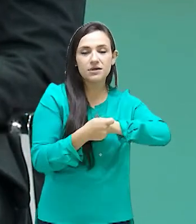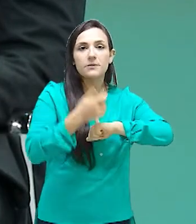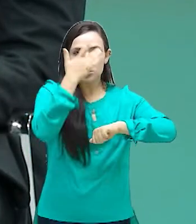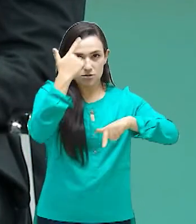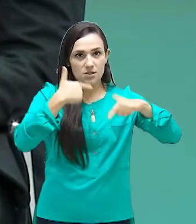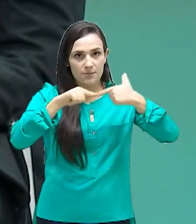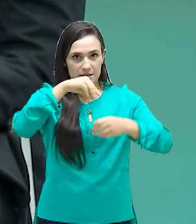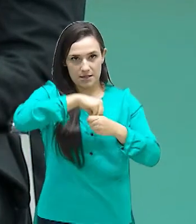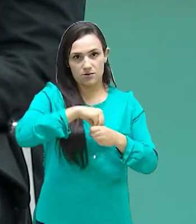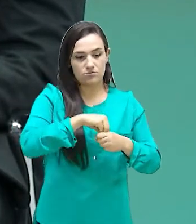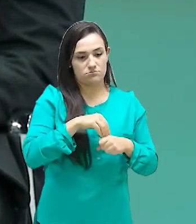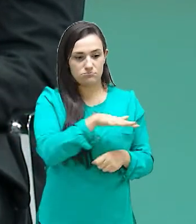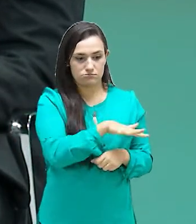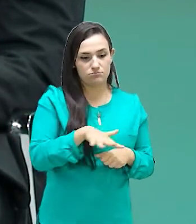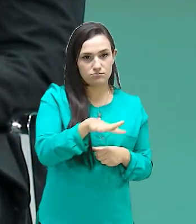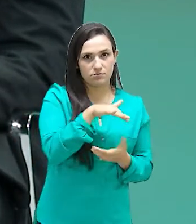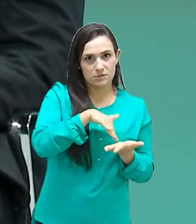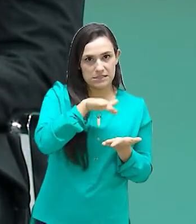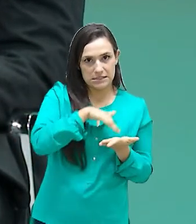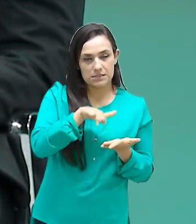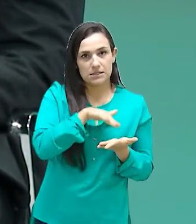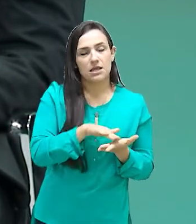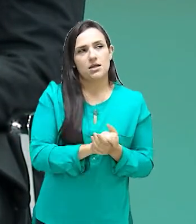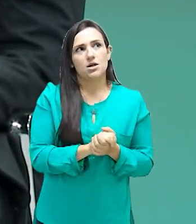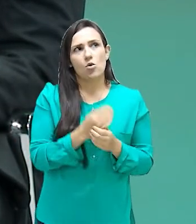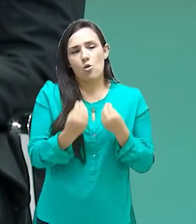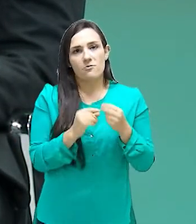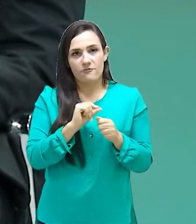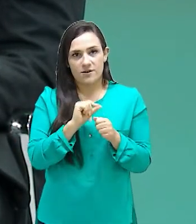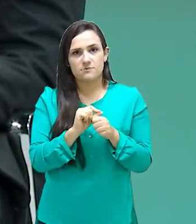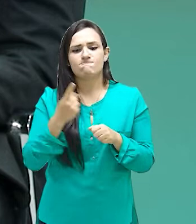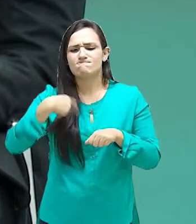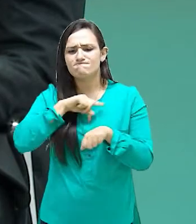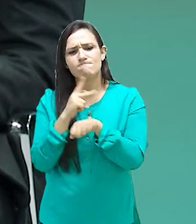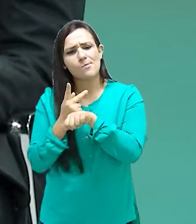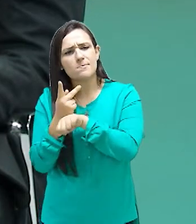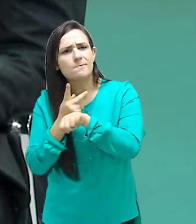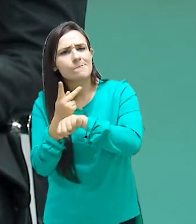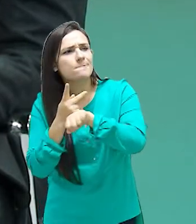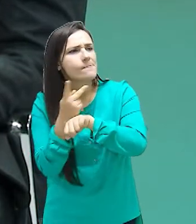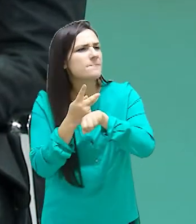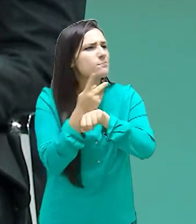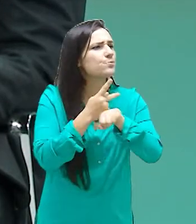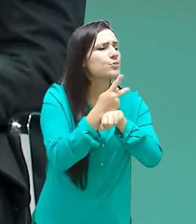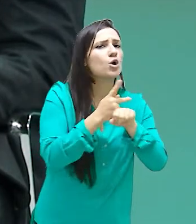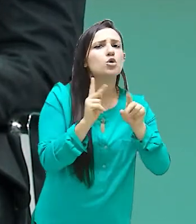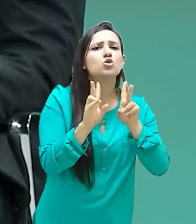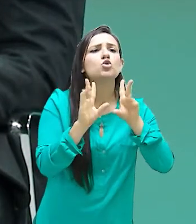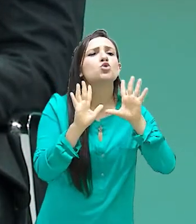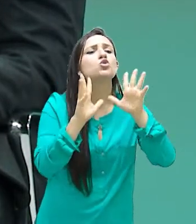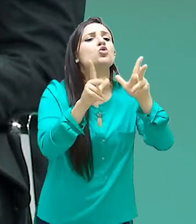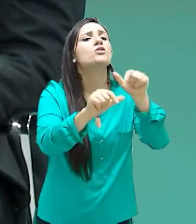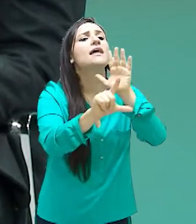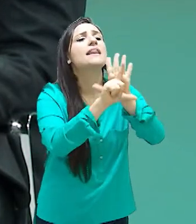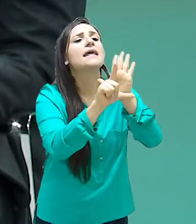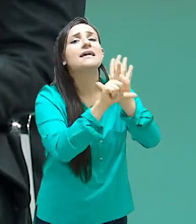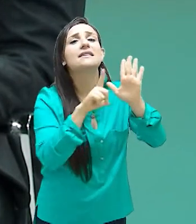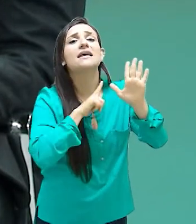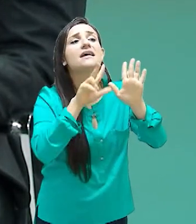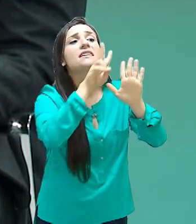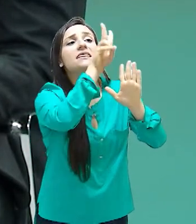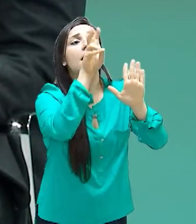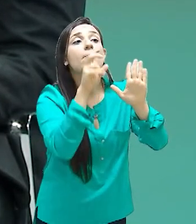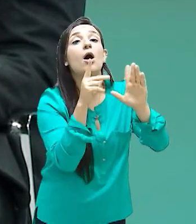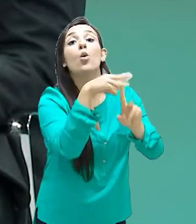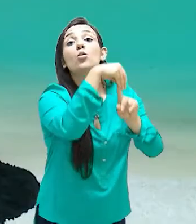servidores lotados lá. E, nesse caso, a gente busca, né, consolidar temas diversos em